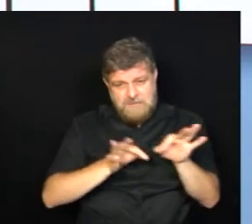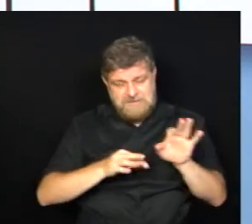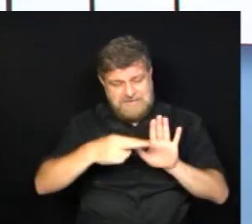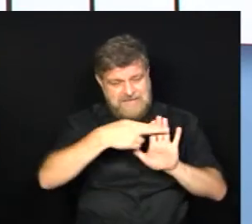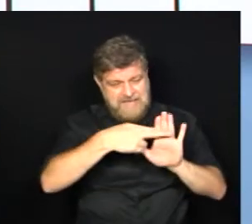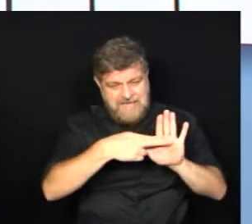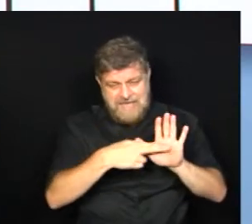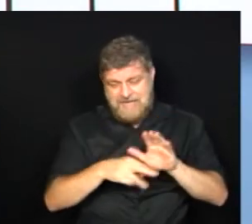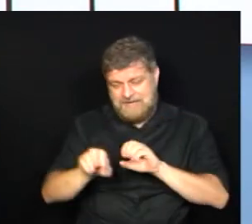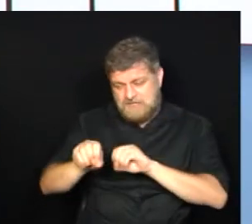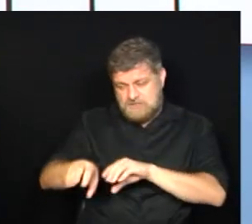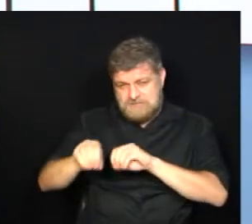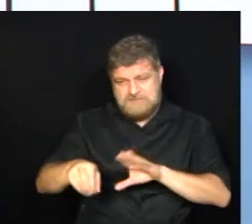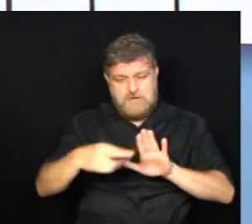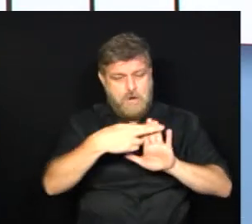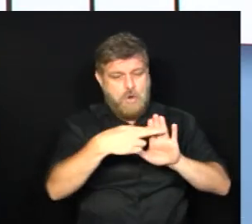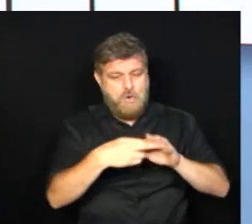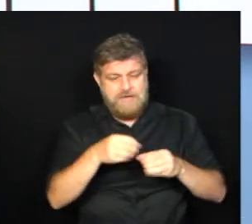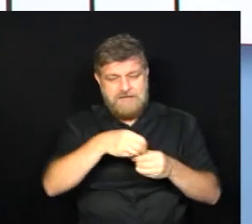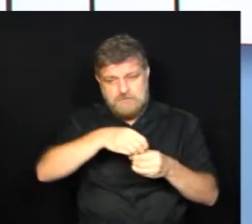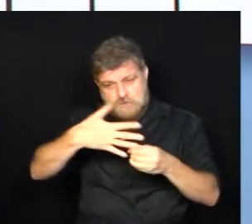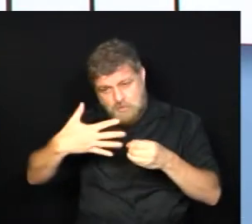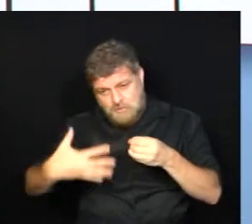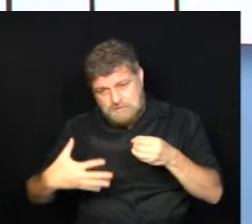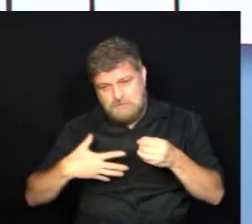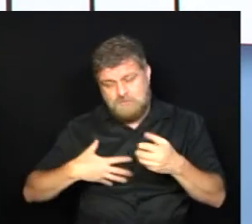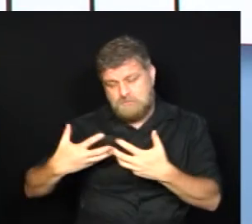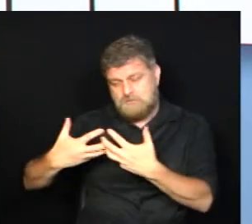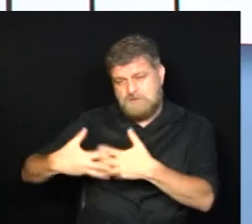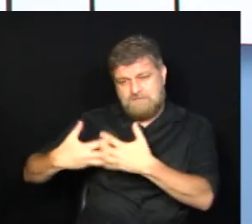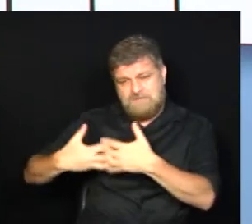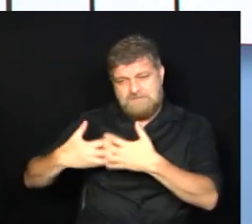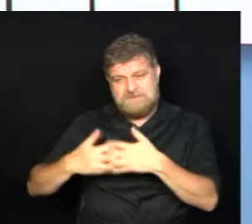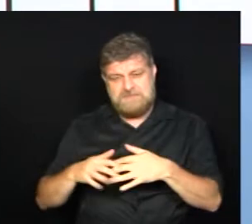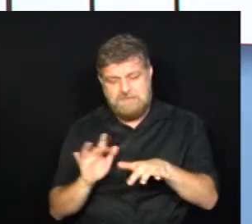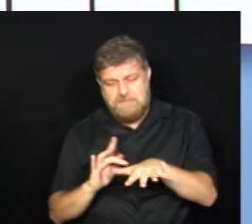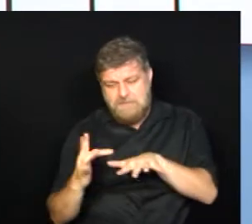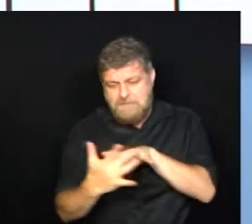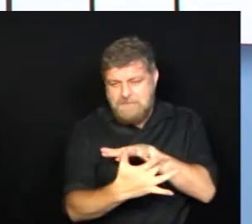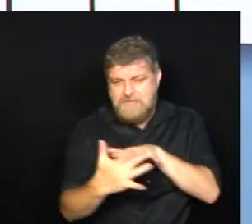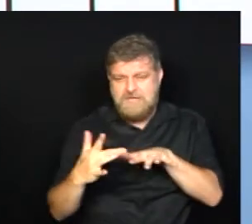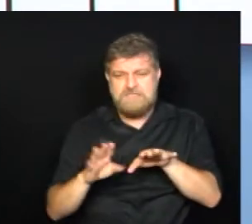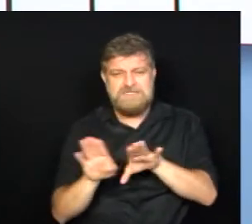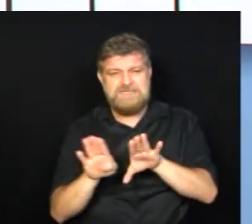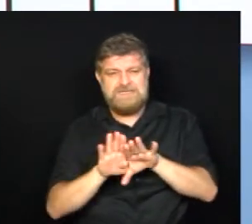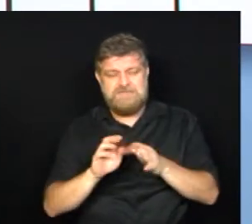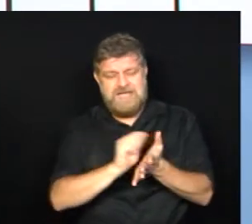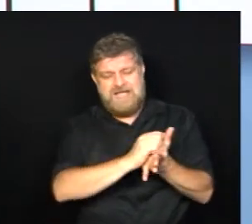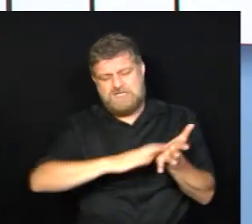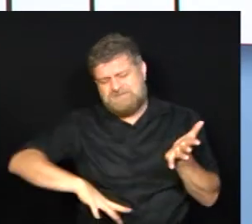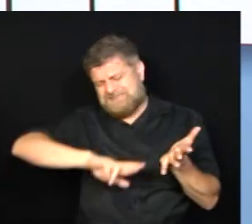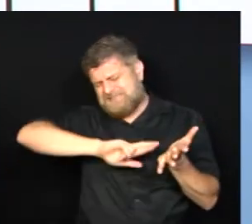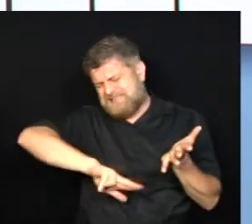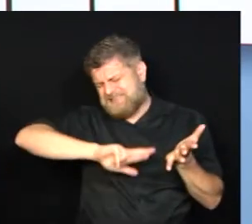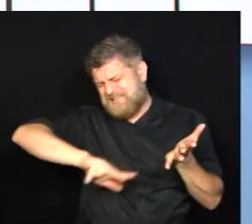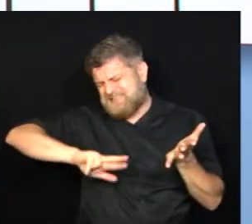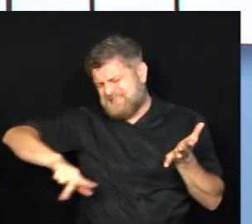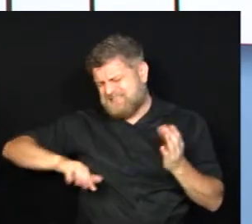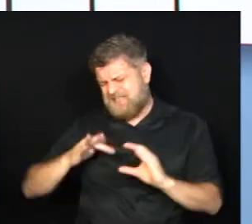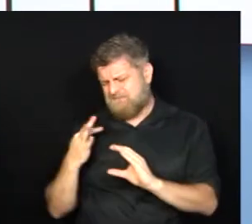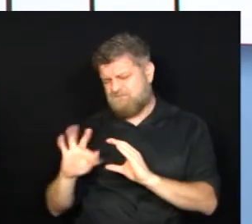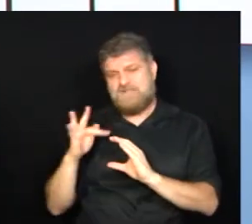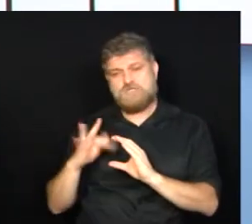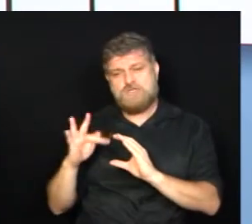atividade de ensino, roteiro de conteúdo, implementação de mídias, atividades e vários outros feedbacks